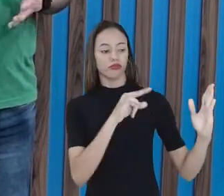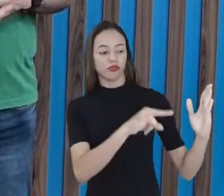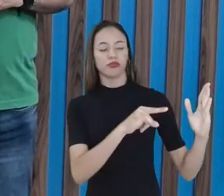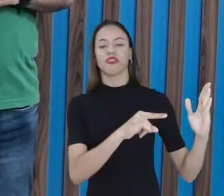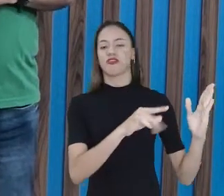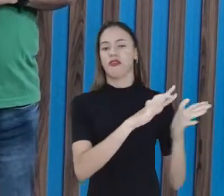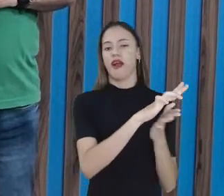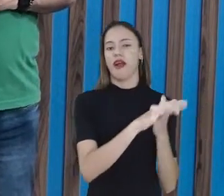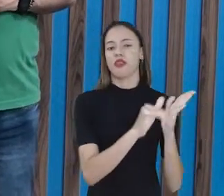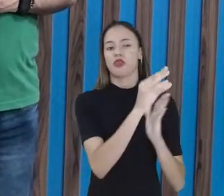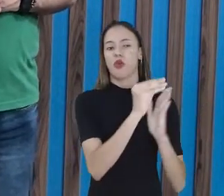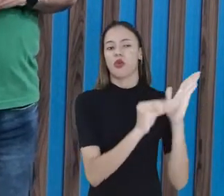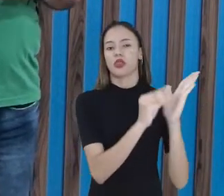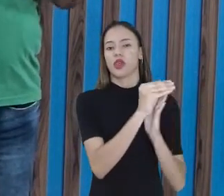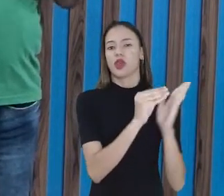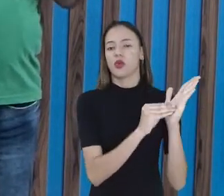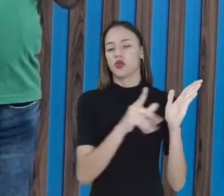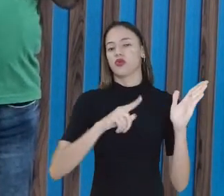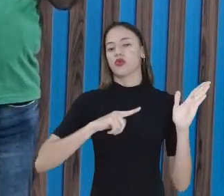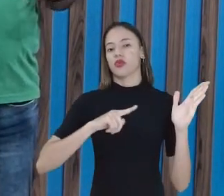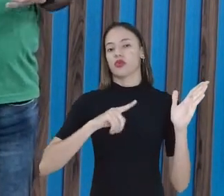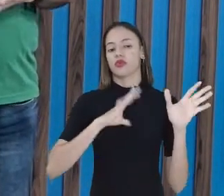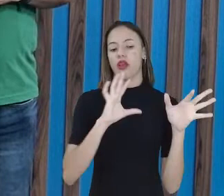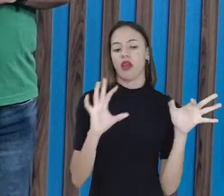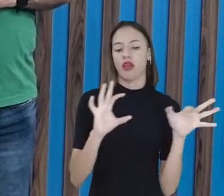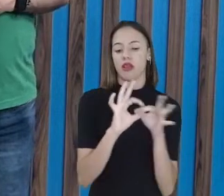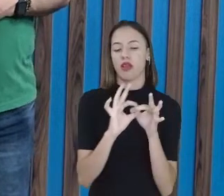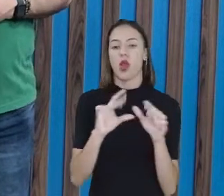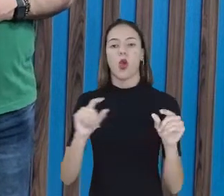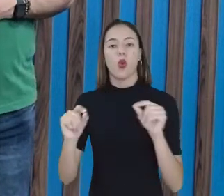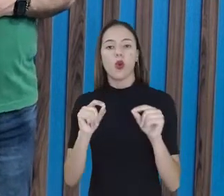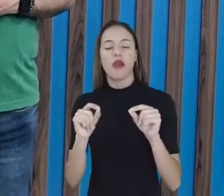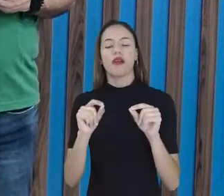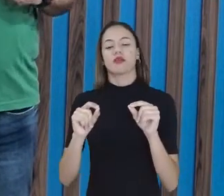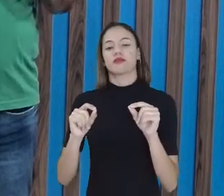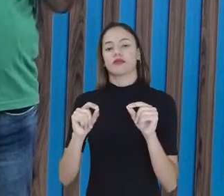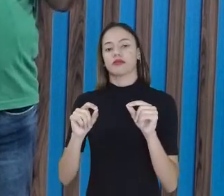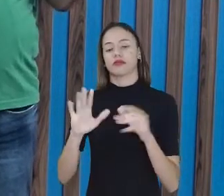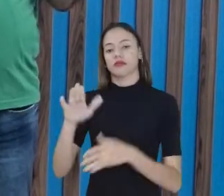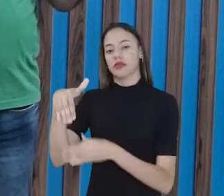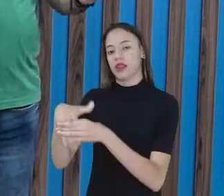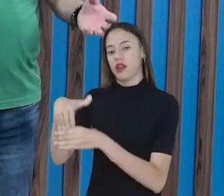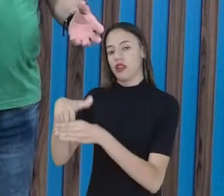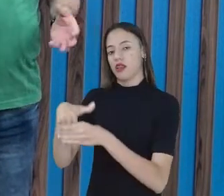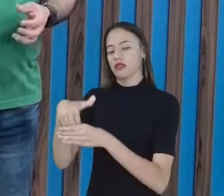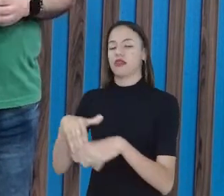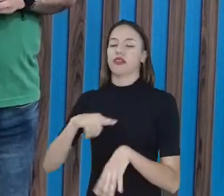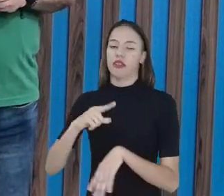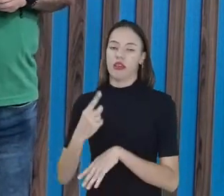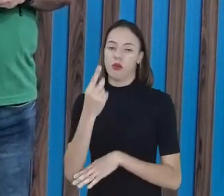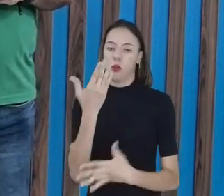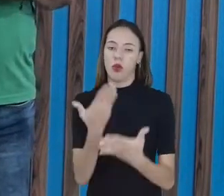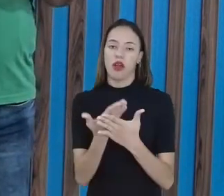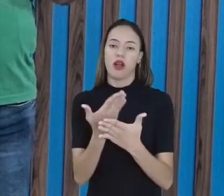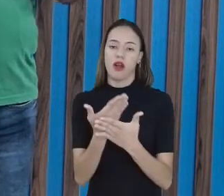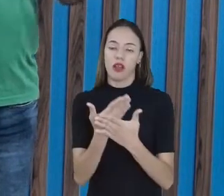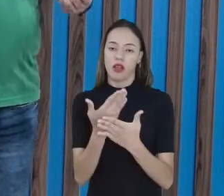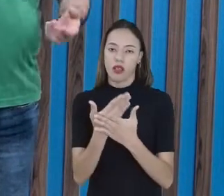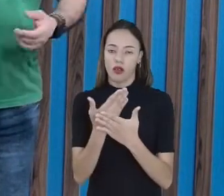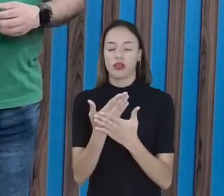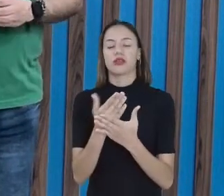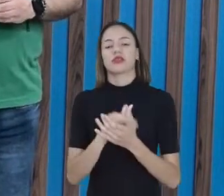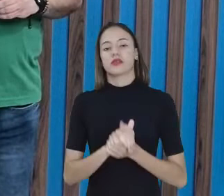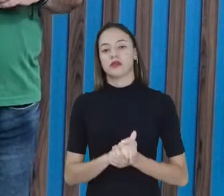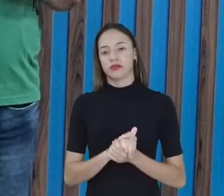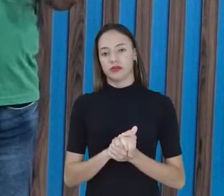conteúdo associado à questão das eleições. Então a gente teve uma aula que